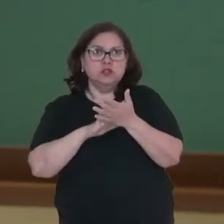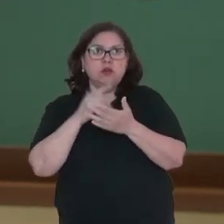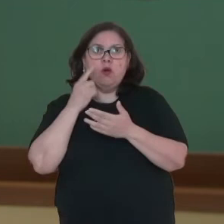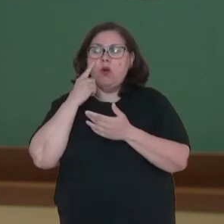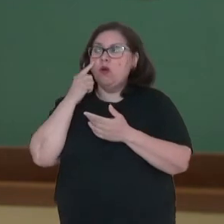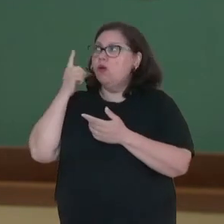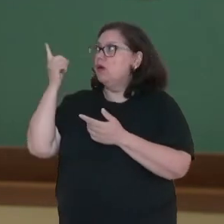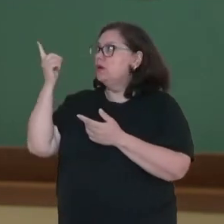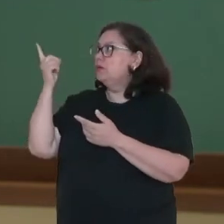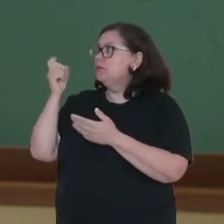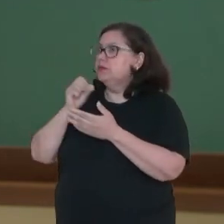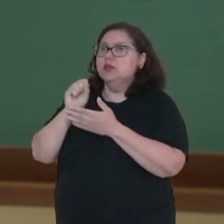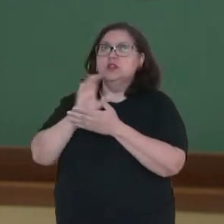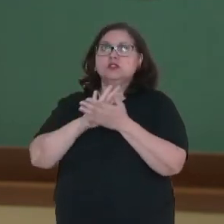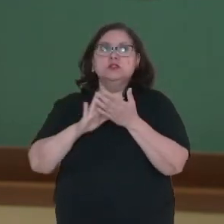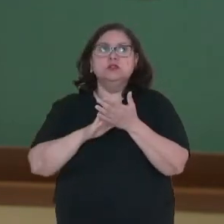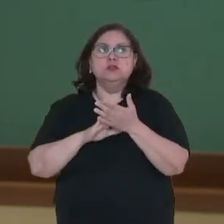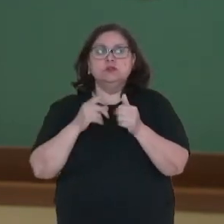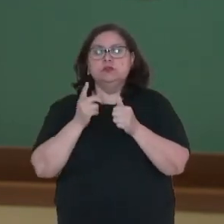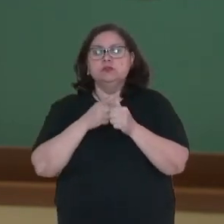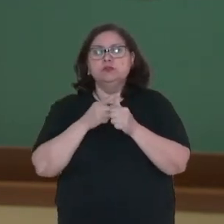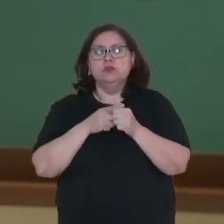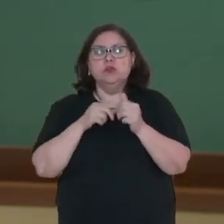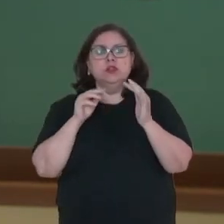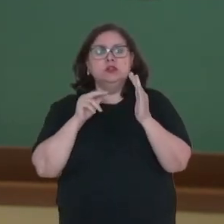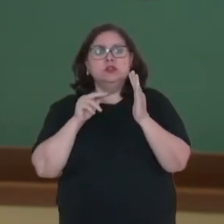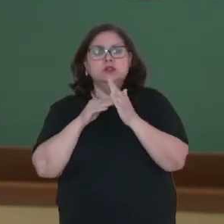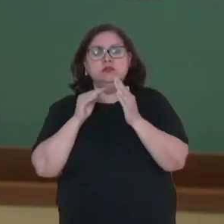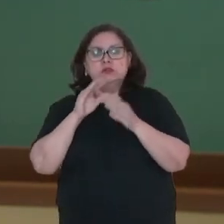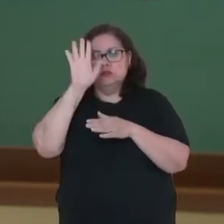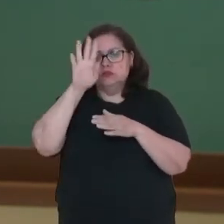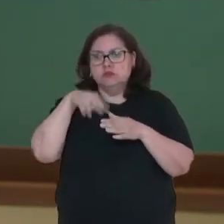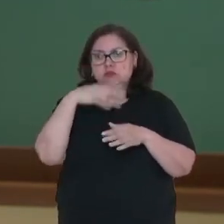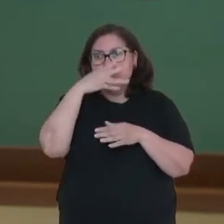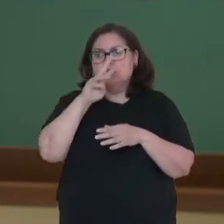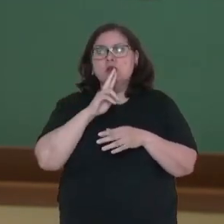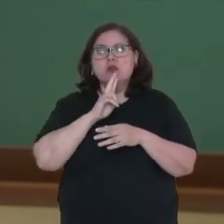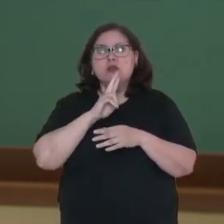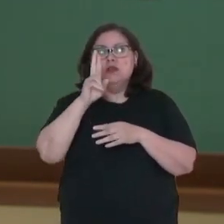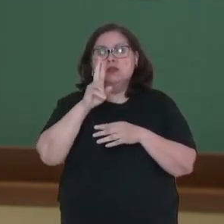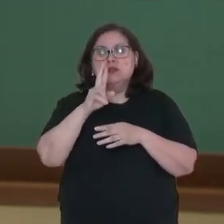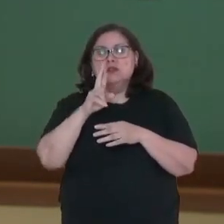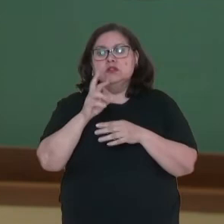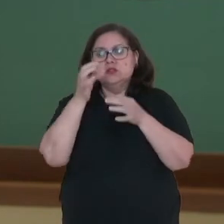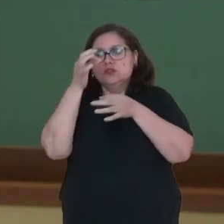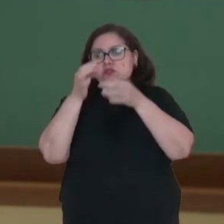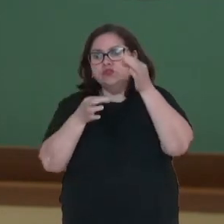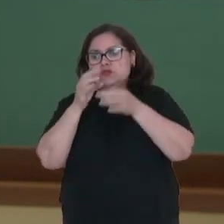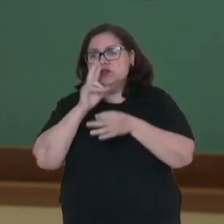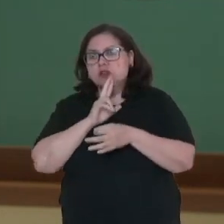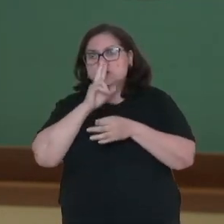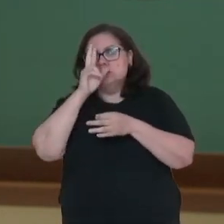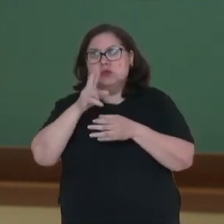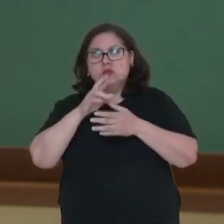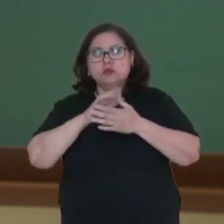Olha aqui, ó. Atividade 1. De acordo com a tabela a seguir, responda e justifique.